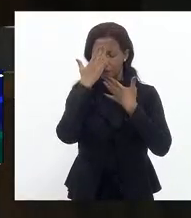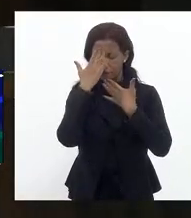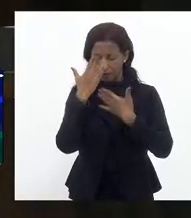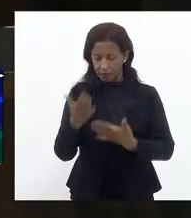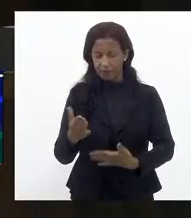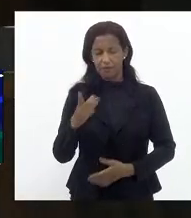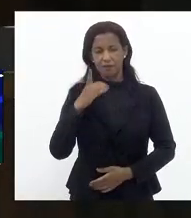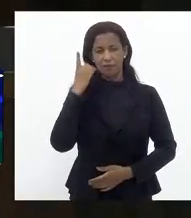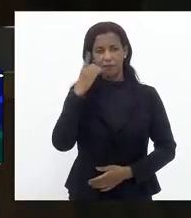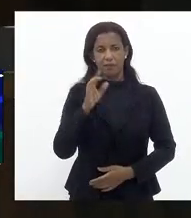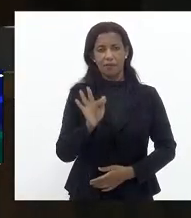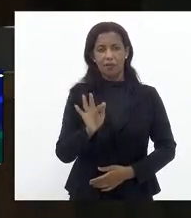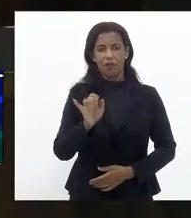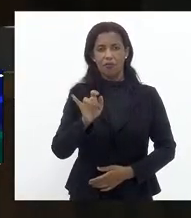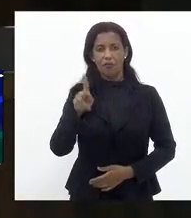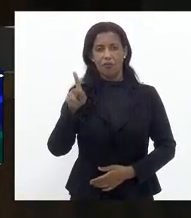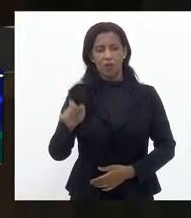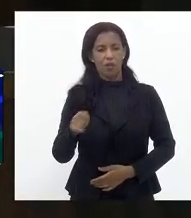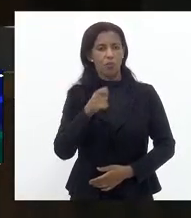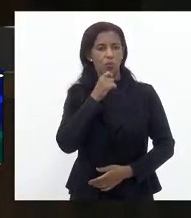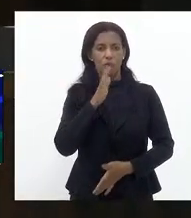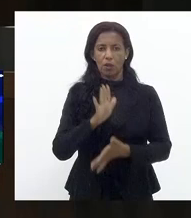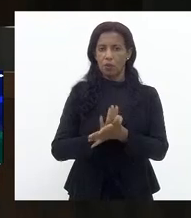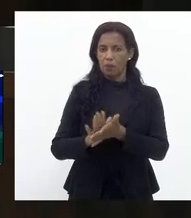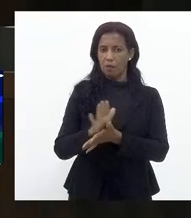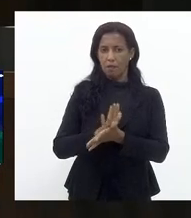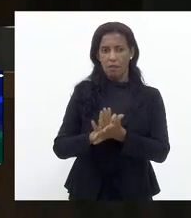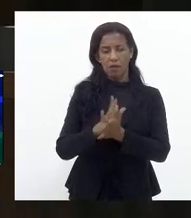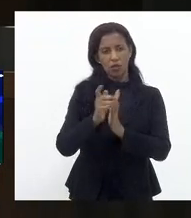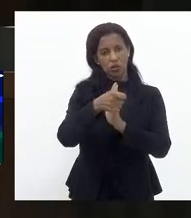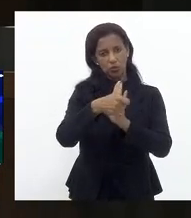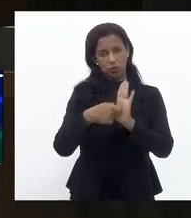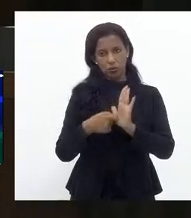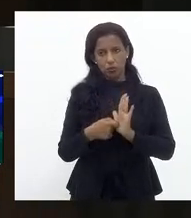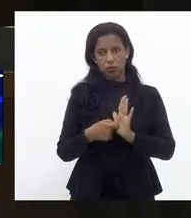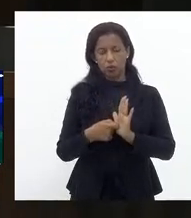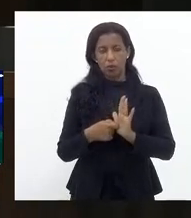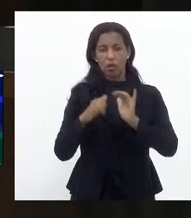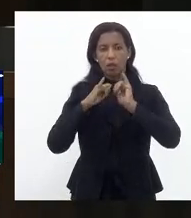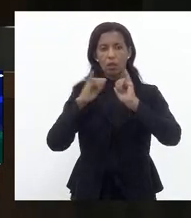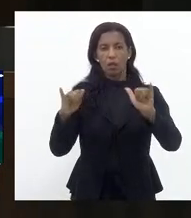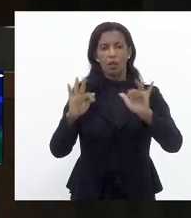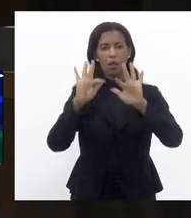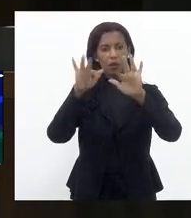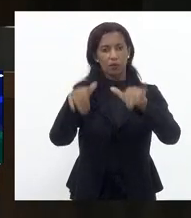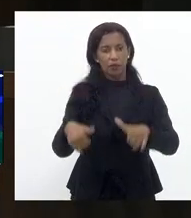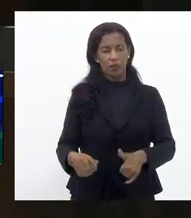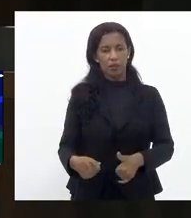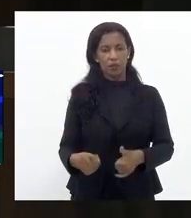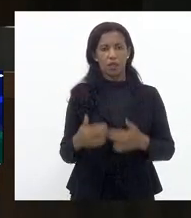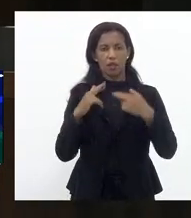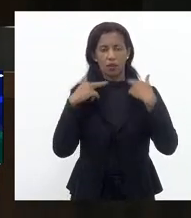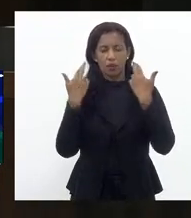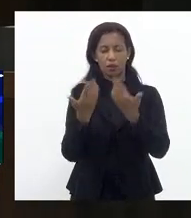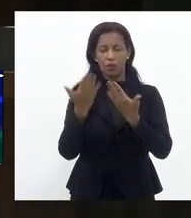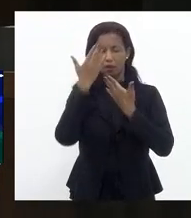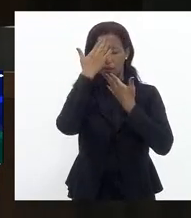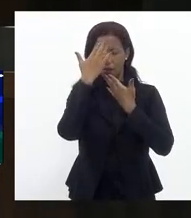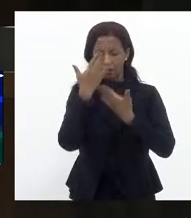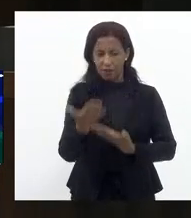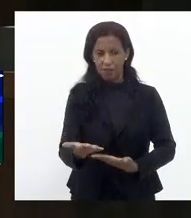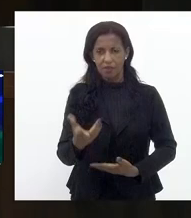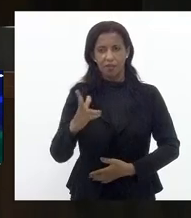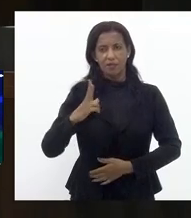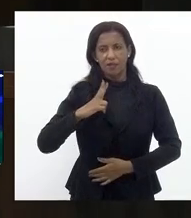Agradecendo ao deputado Felipe Poubel, não havendo mais nenhum inscrito, declaro encerrado o expediente final, agradecendo de modo